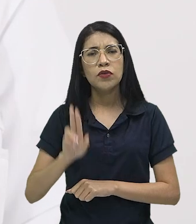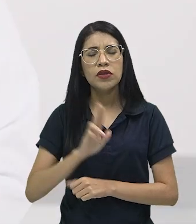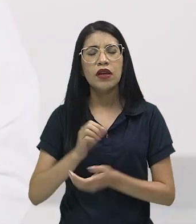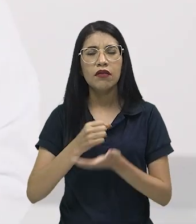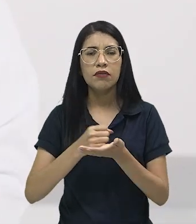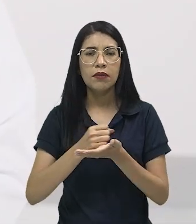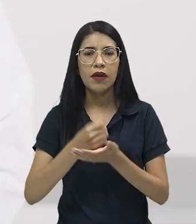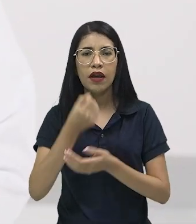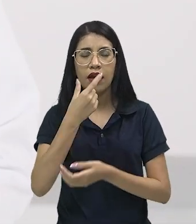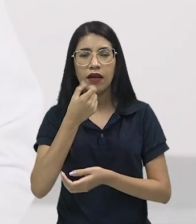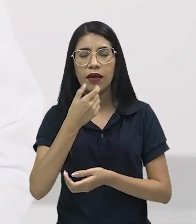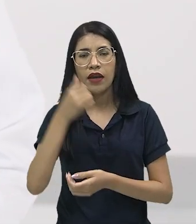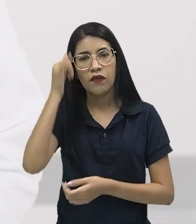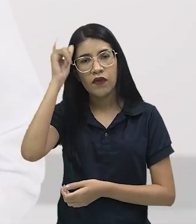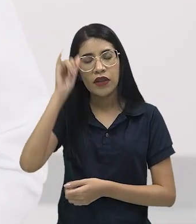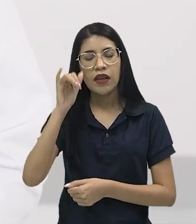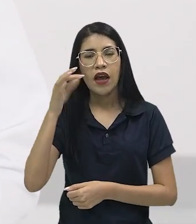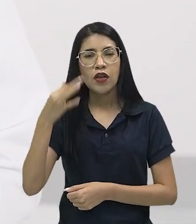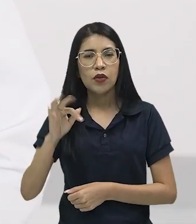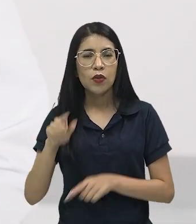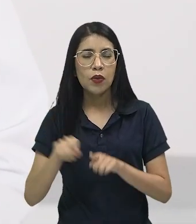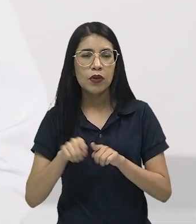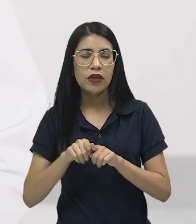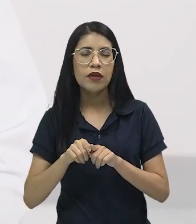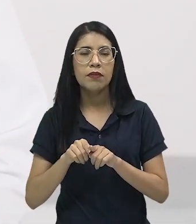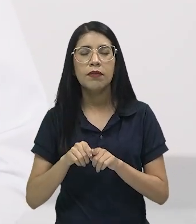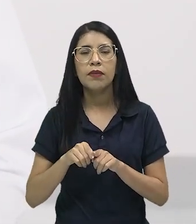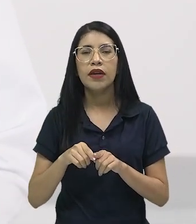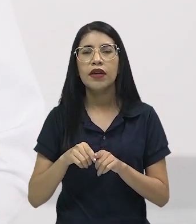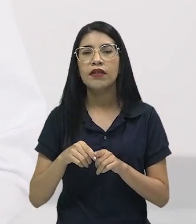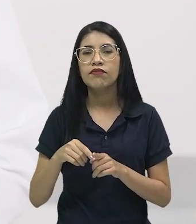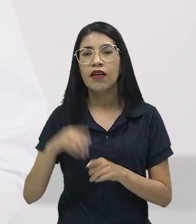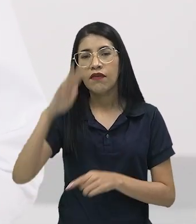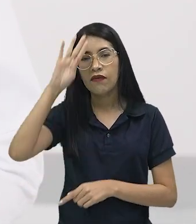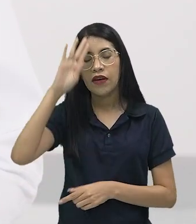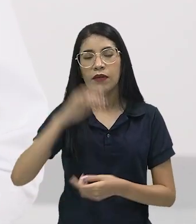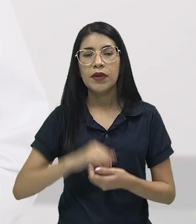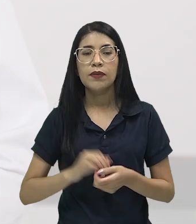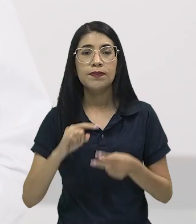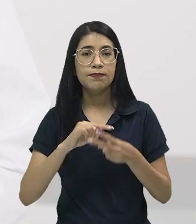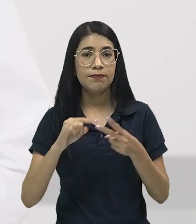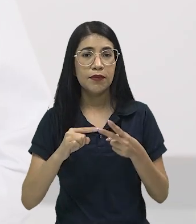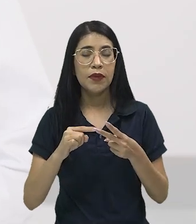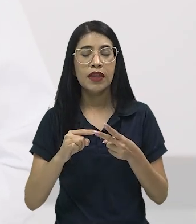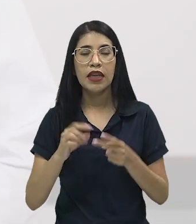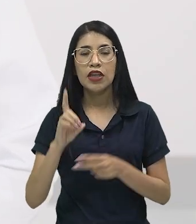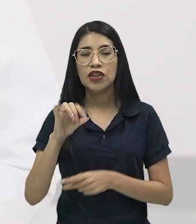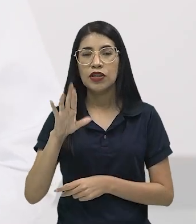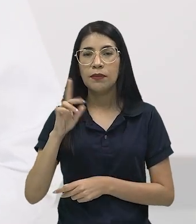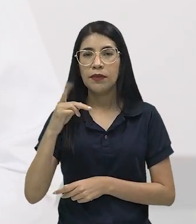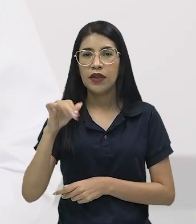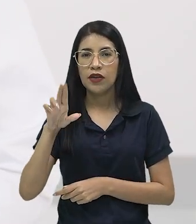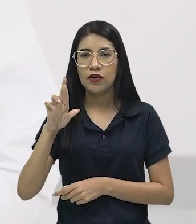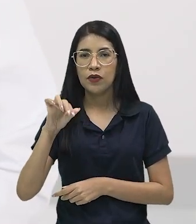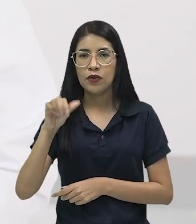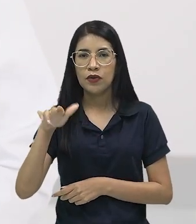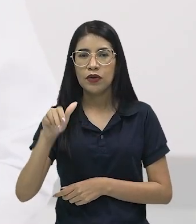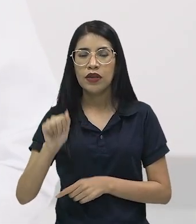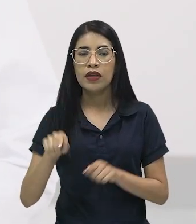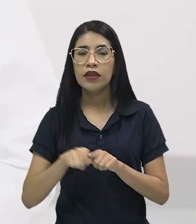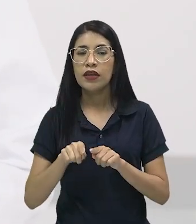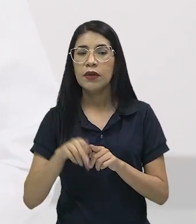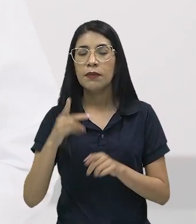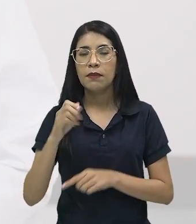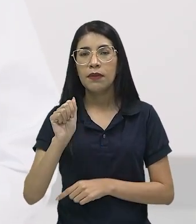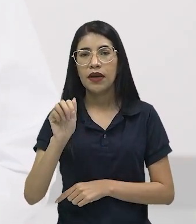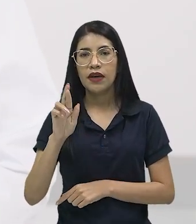analgésicos e antitérmicos, como dipirona, paracetamol. Essas medicações não são proscritas para